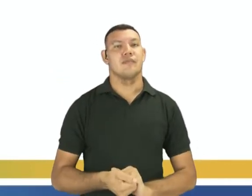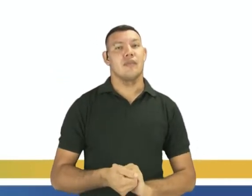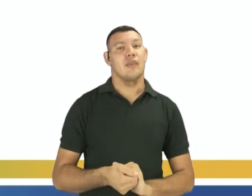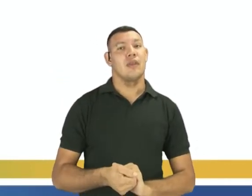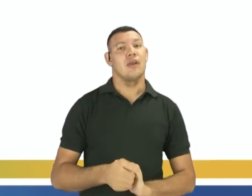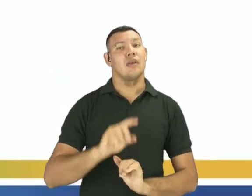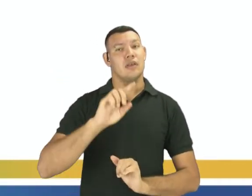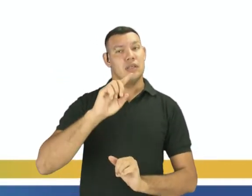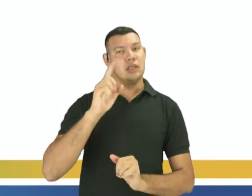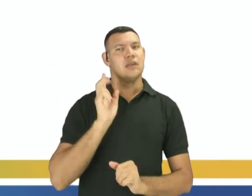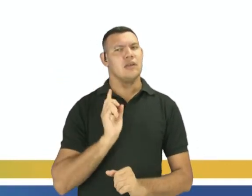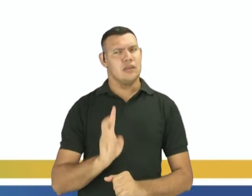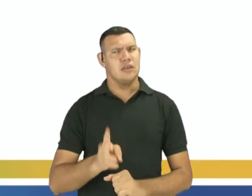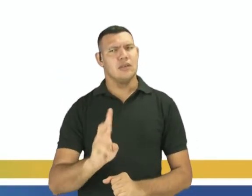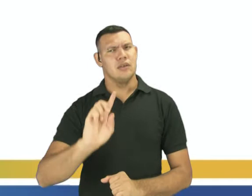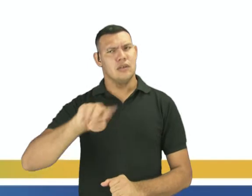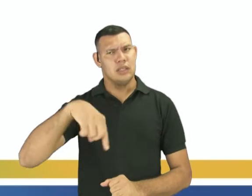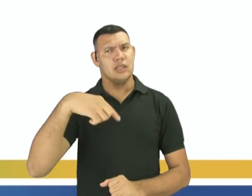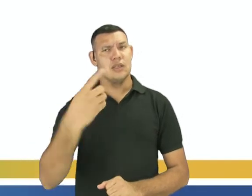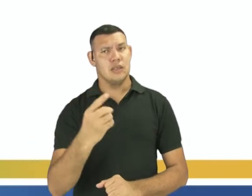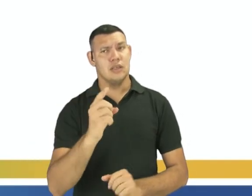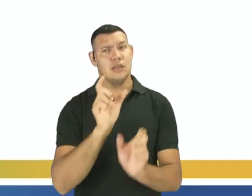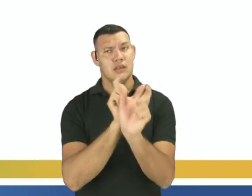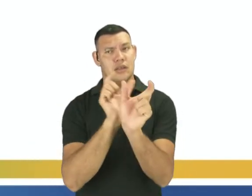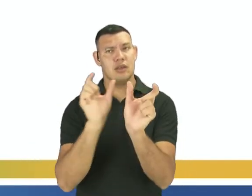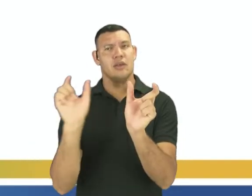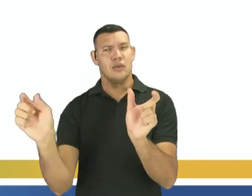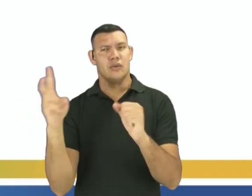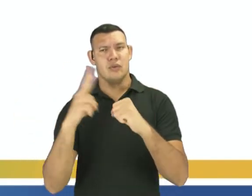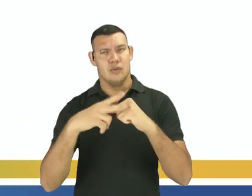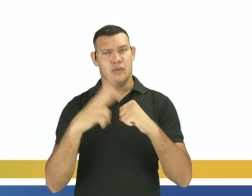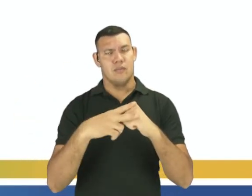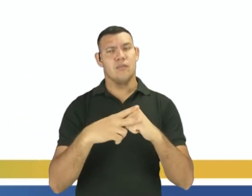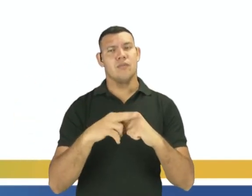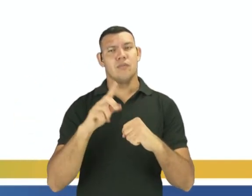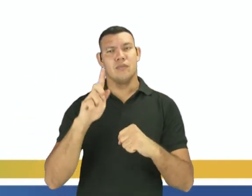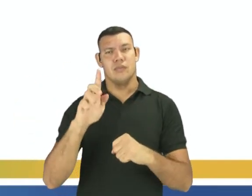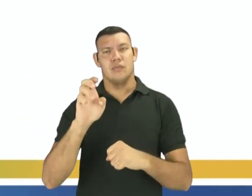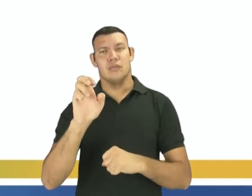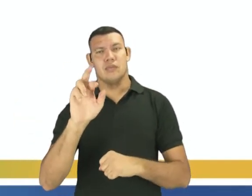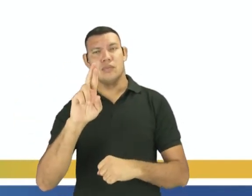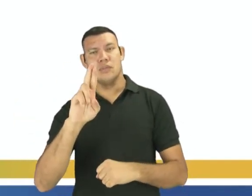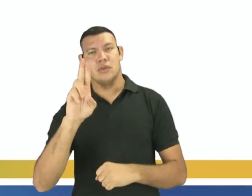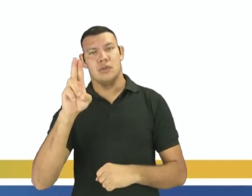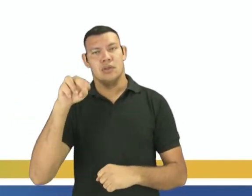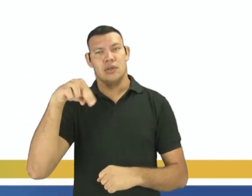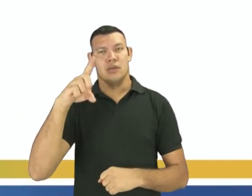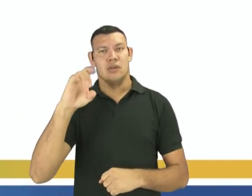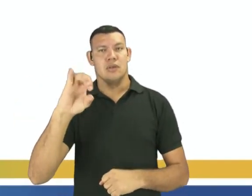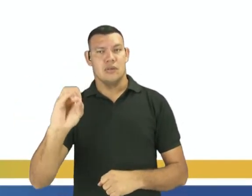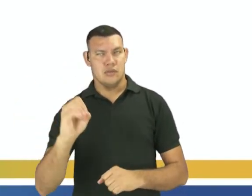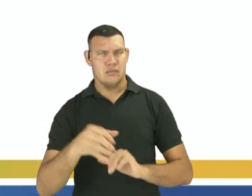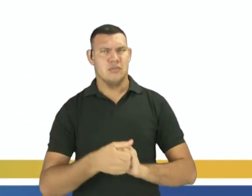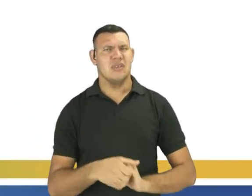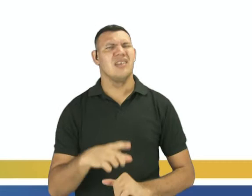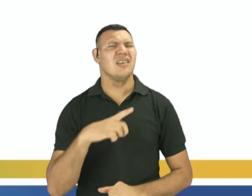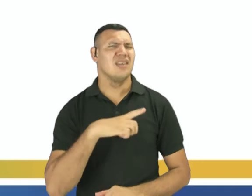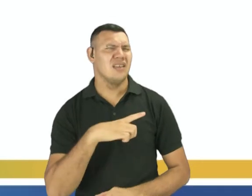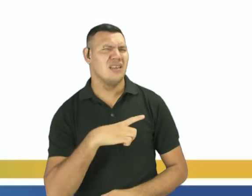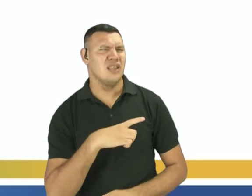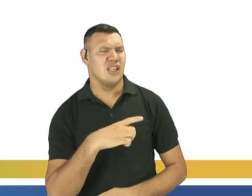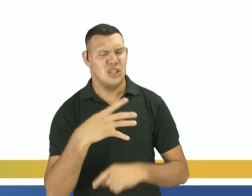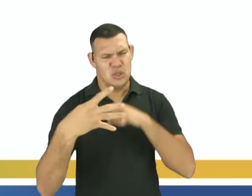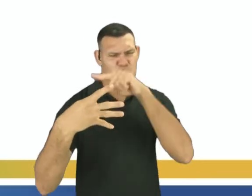de uma preposição, o verbo sempre vai para o gerúndio, tá? Eu tenho esses 4 verbos, claro que não são só esses